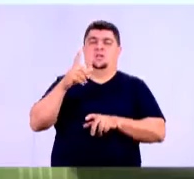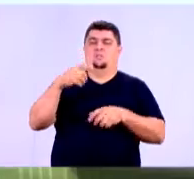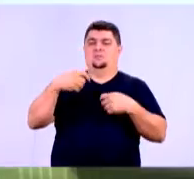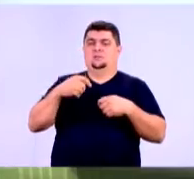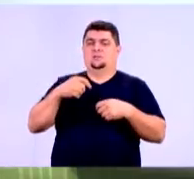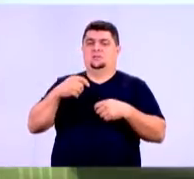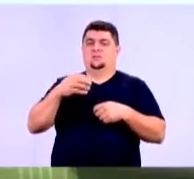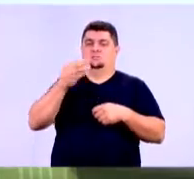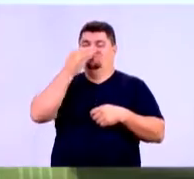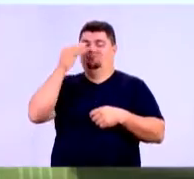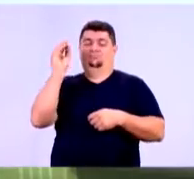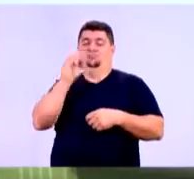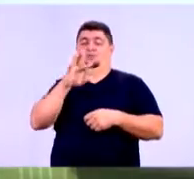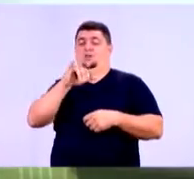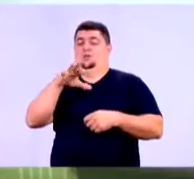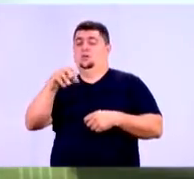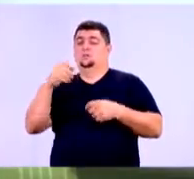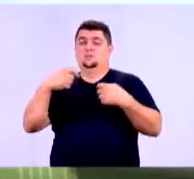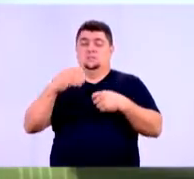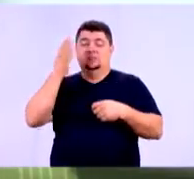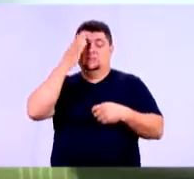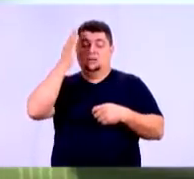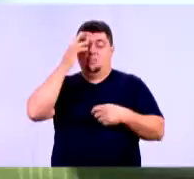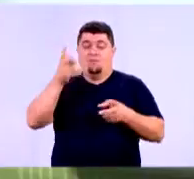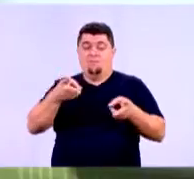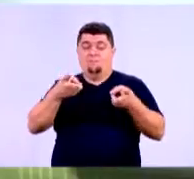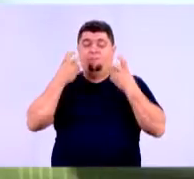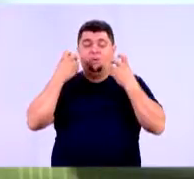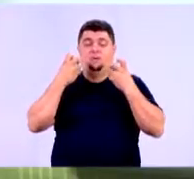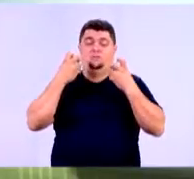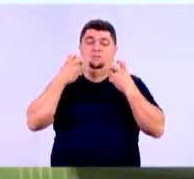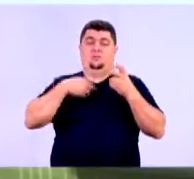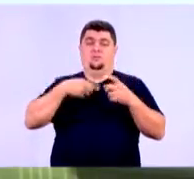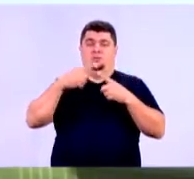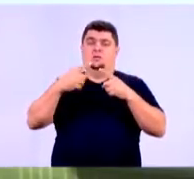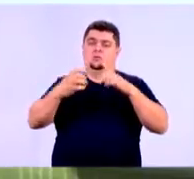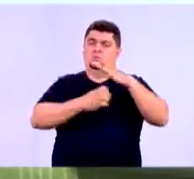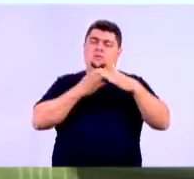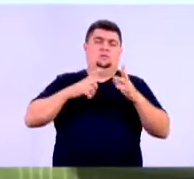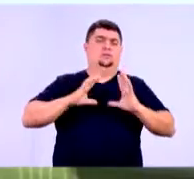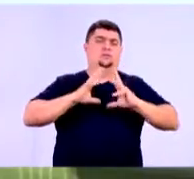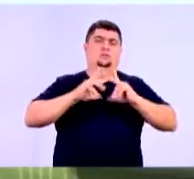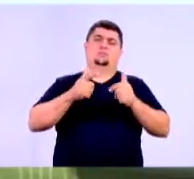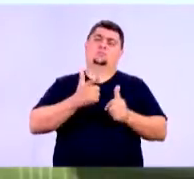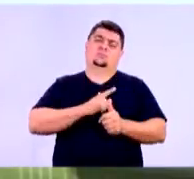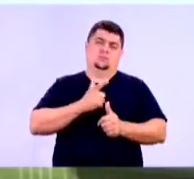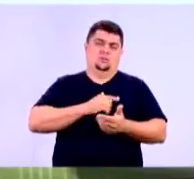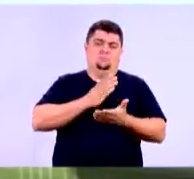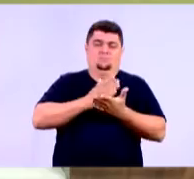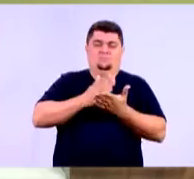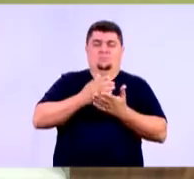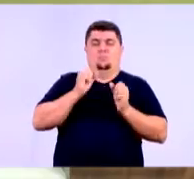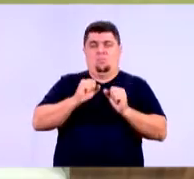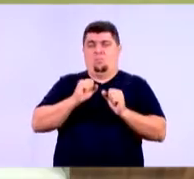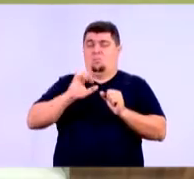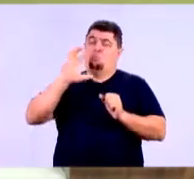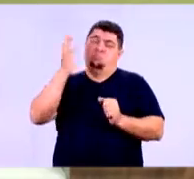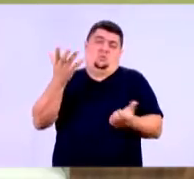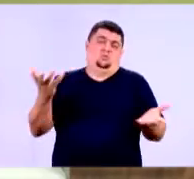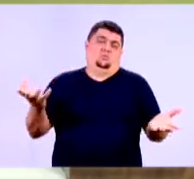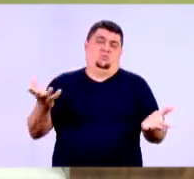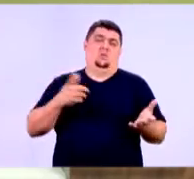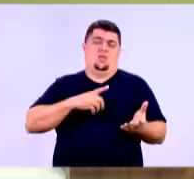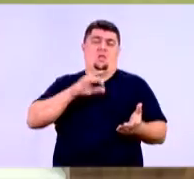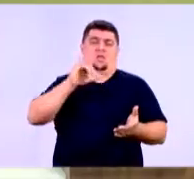risco, gerir realmente o risco, que a empresa está sujeita ao risco quando ela abre crédito, né? Sim, com certeza, ela tem o